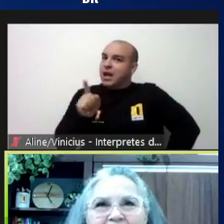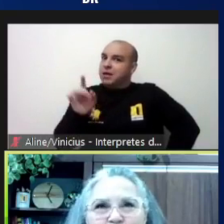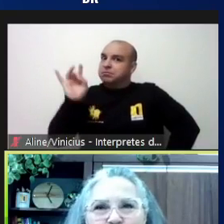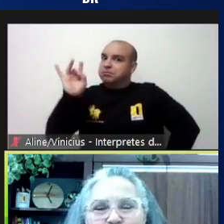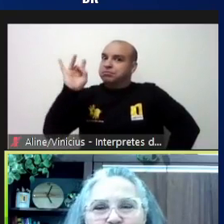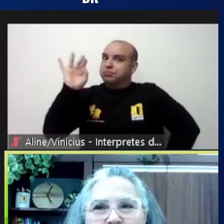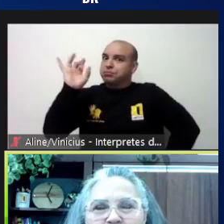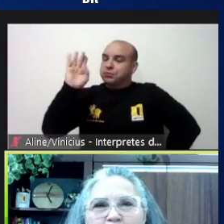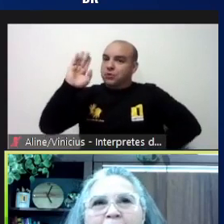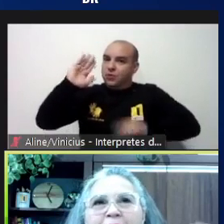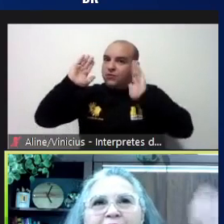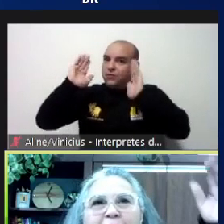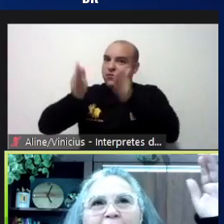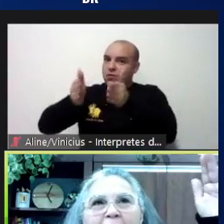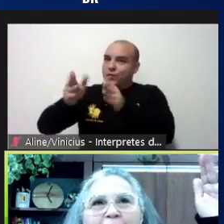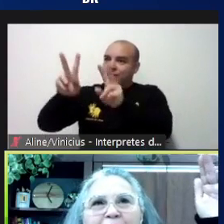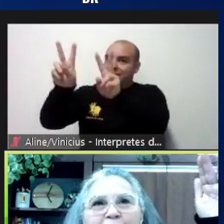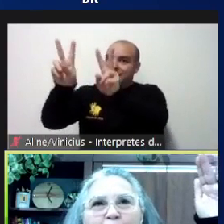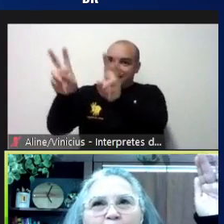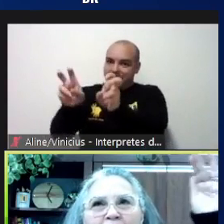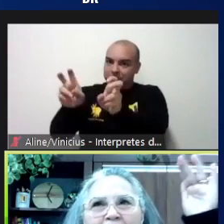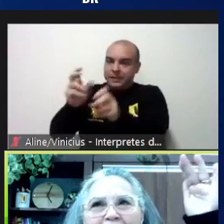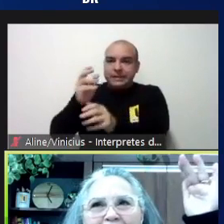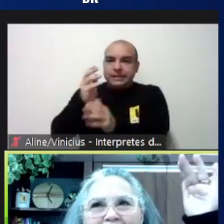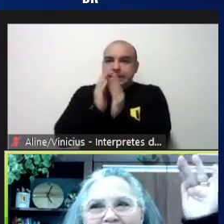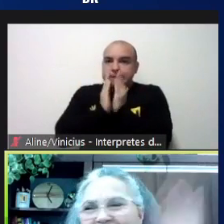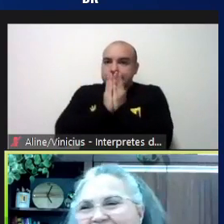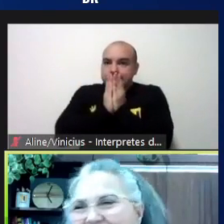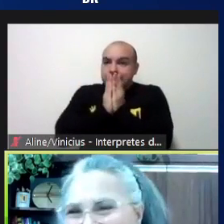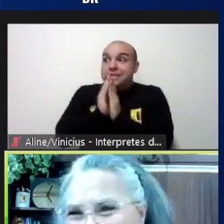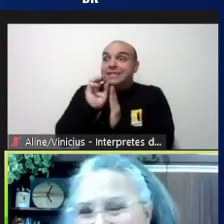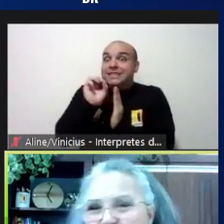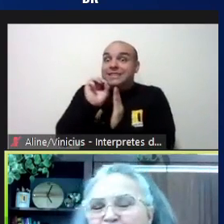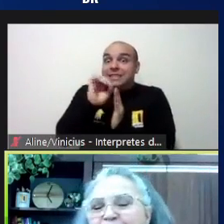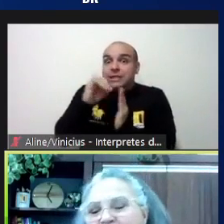nesse assunto. Marta, se eu errar, me desculpe, hein, querida?